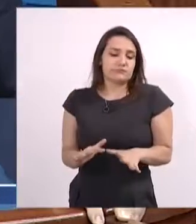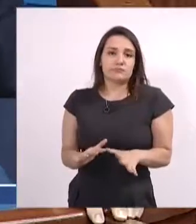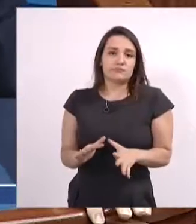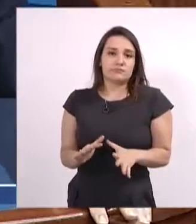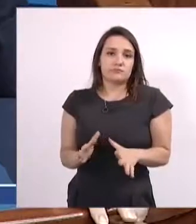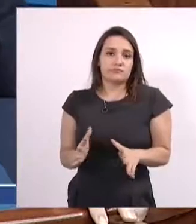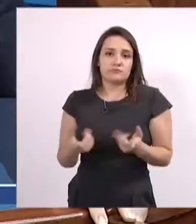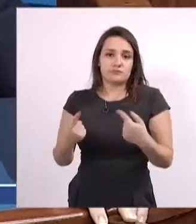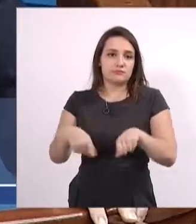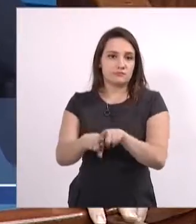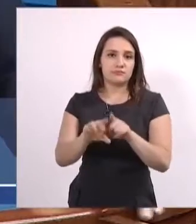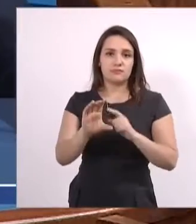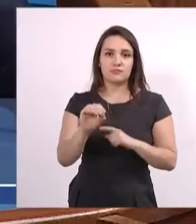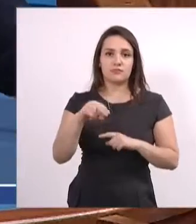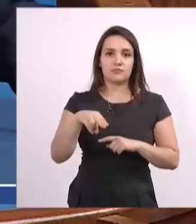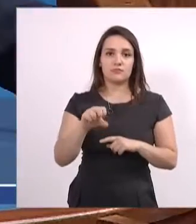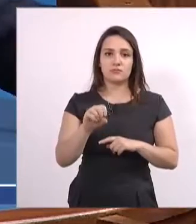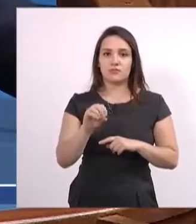nenhum consórcio.